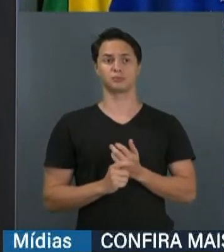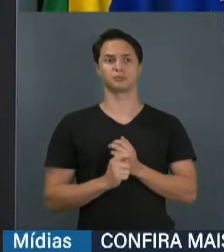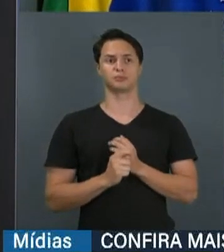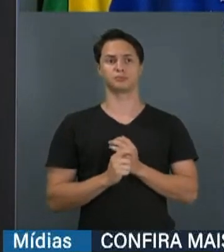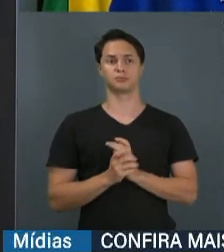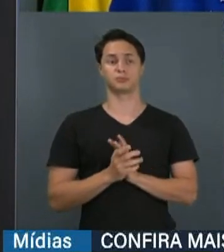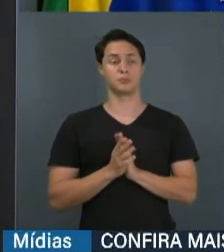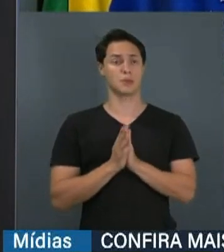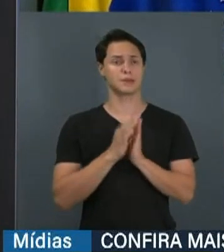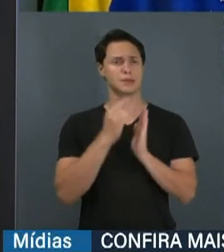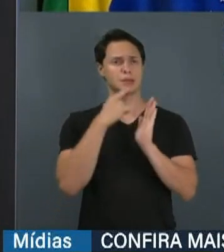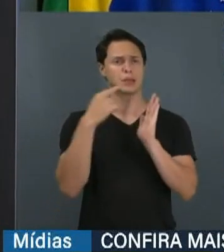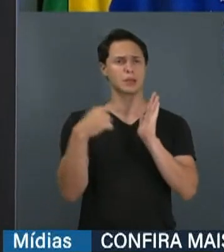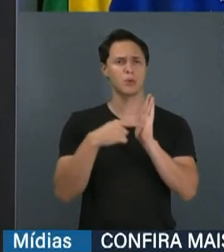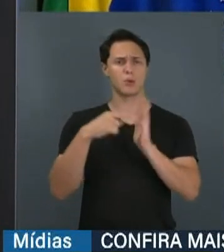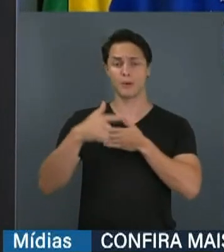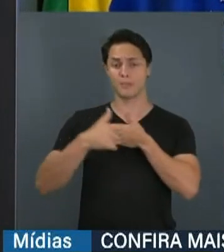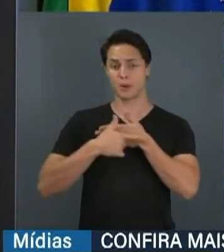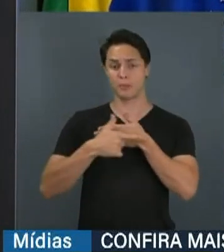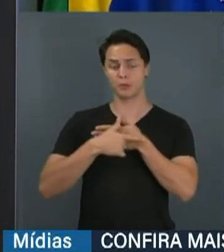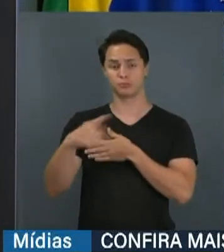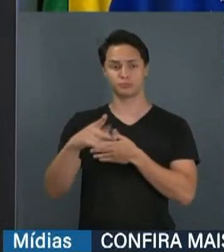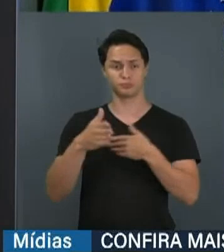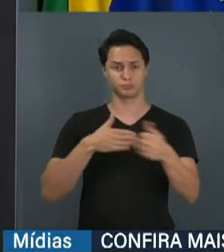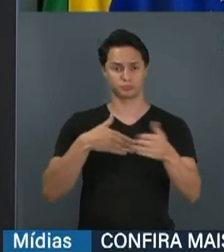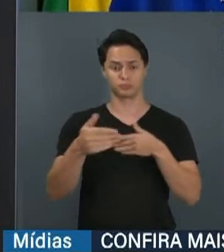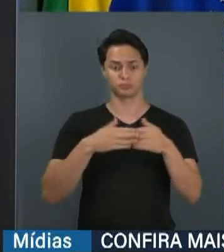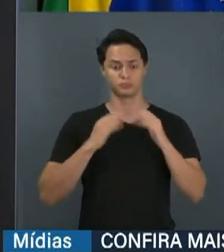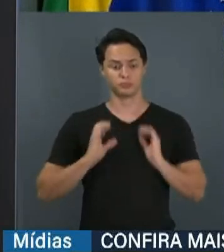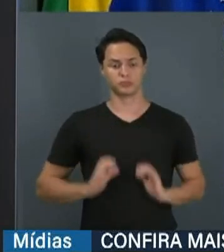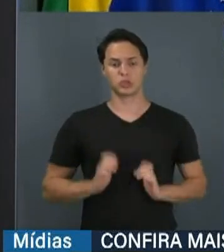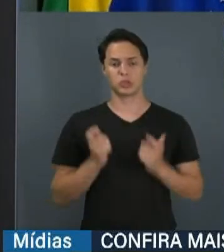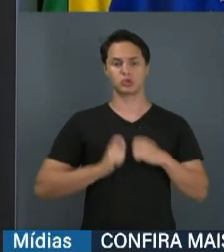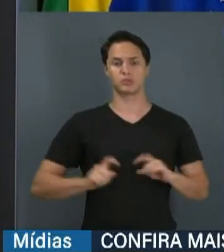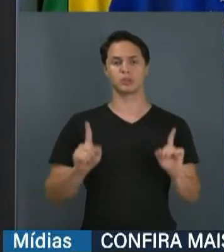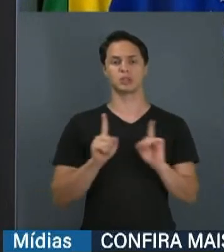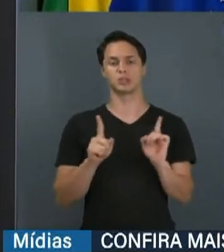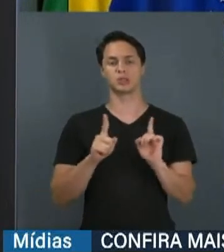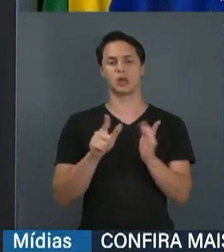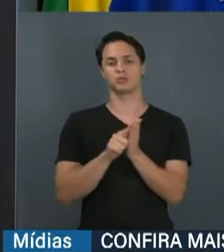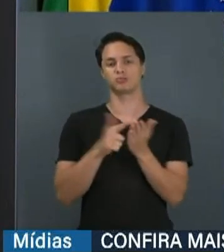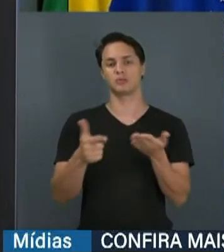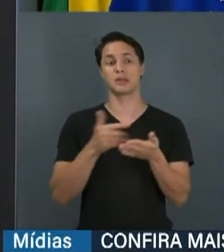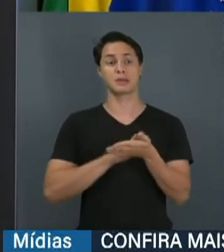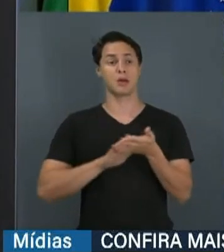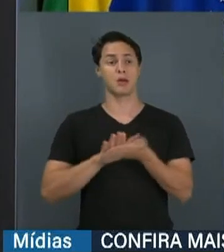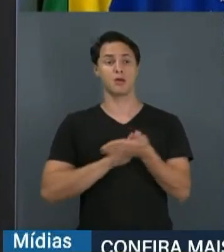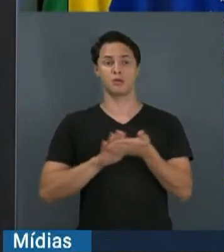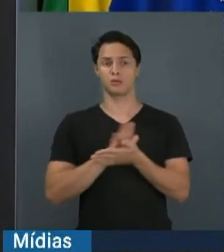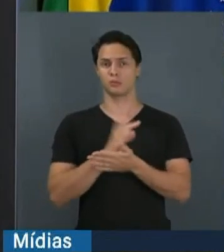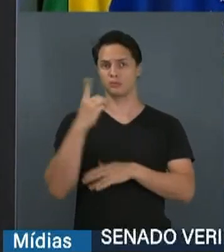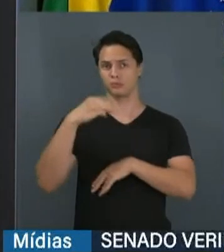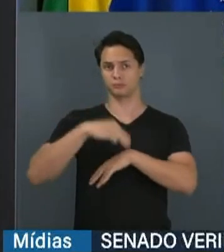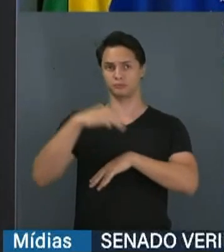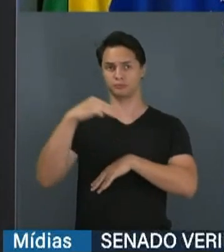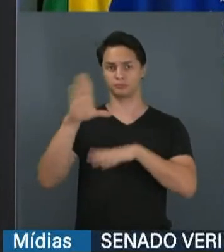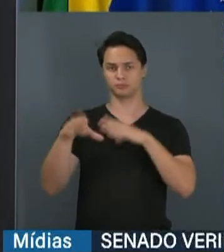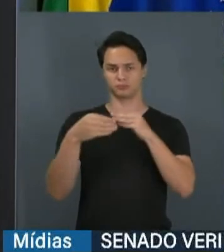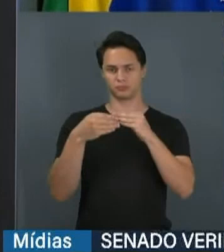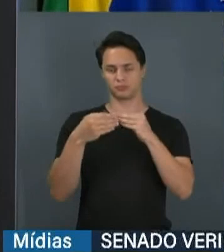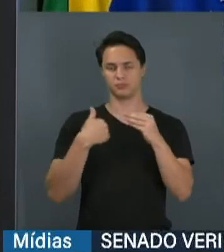Ele está denunciando, isso é um papel de qualquer cidadão, não precisa nem ser jornalista, não precisa nem ter blog. Então, senhor presidente, por 1 minuto, se o senhor me der apenas, eu